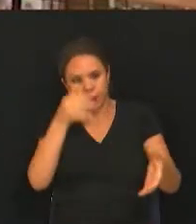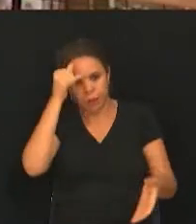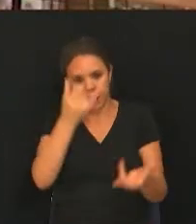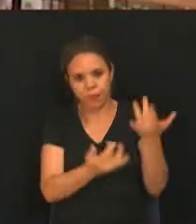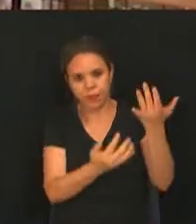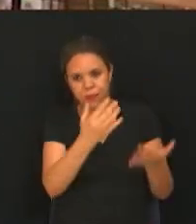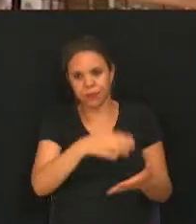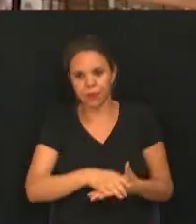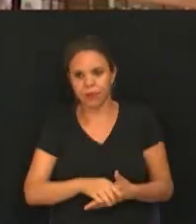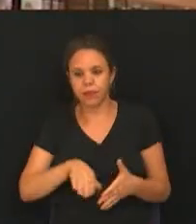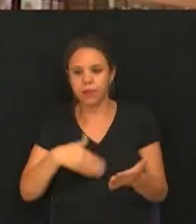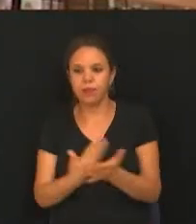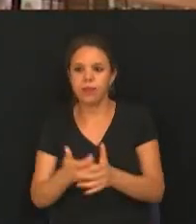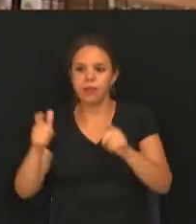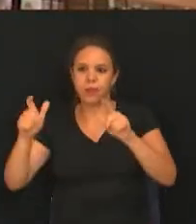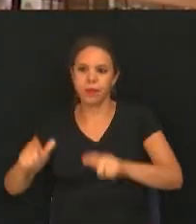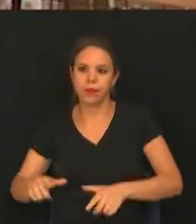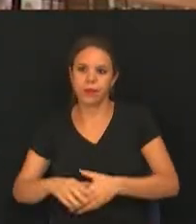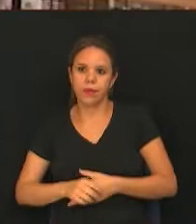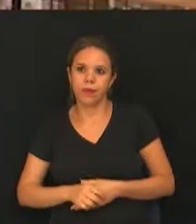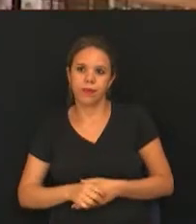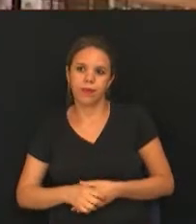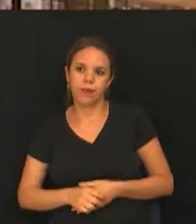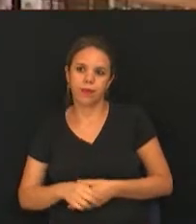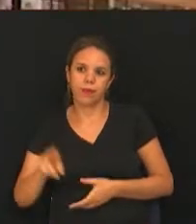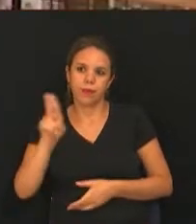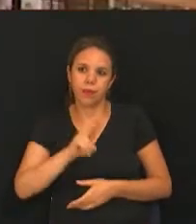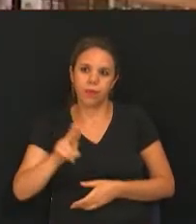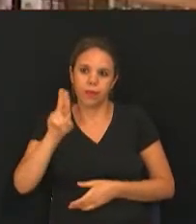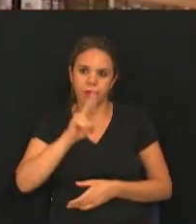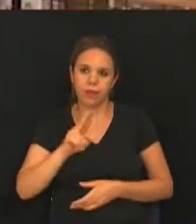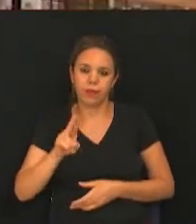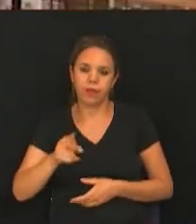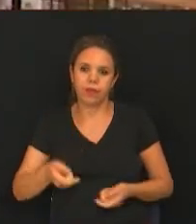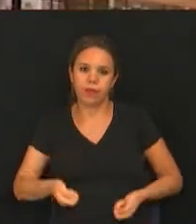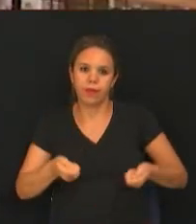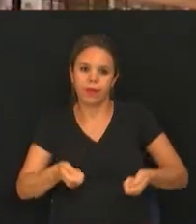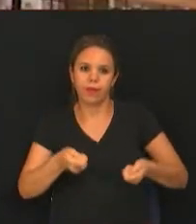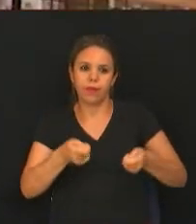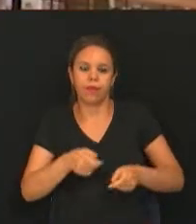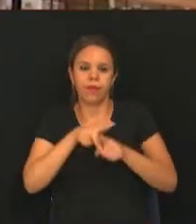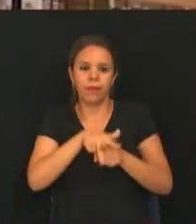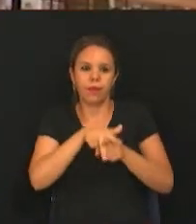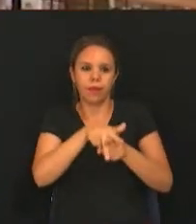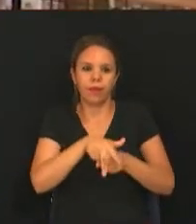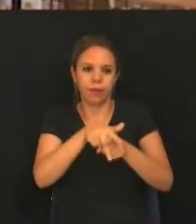incêndio até o local de ocorrência, utilizando uma carroça movimentada por